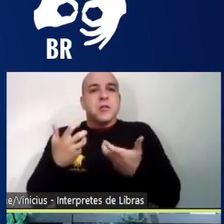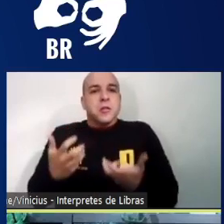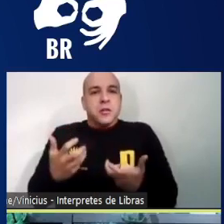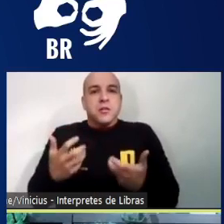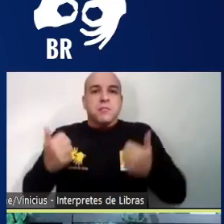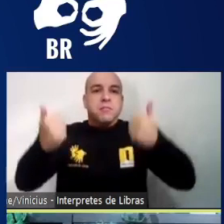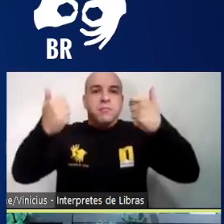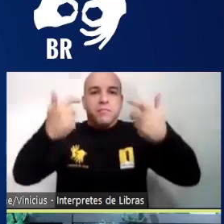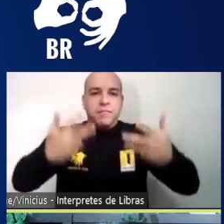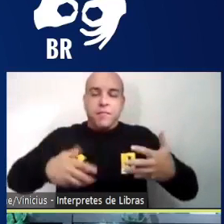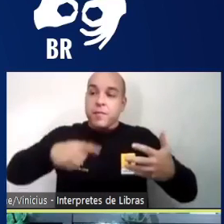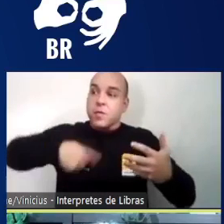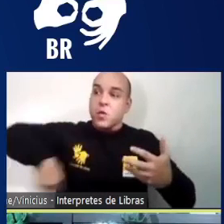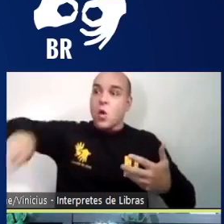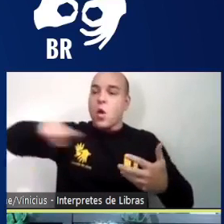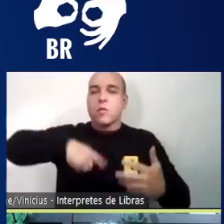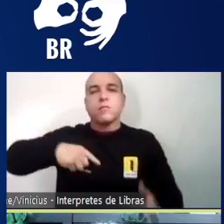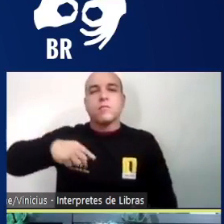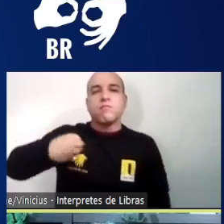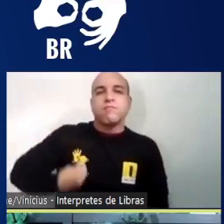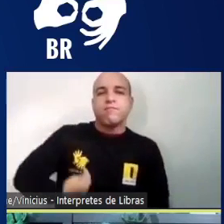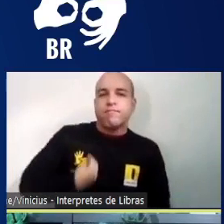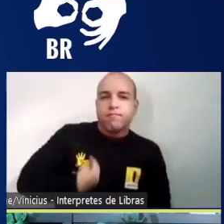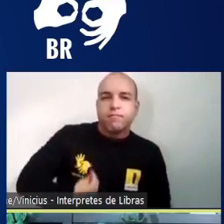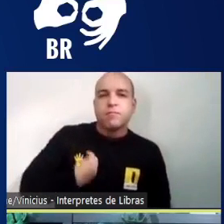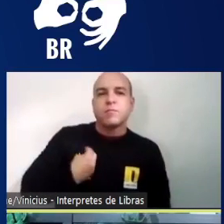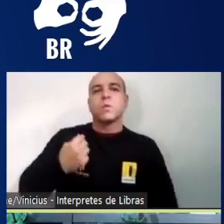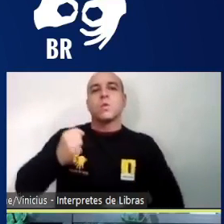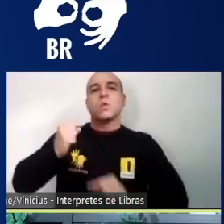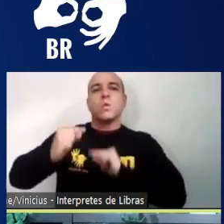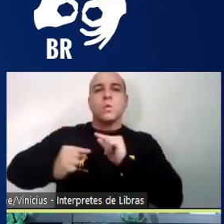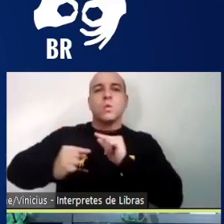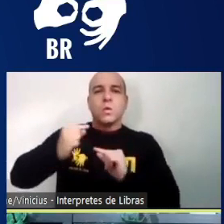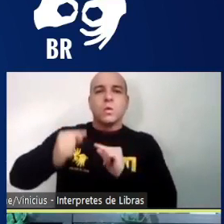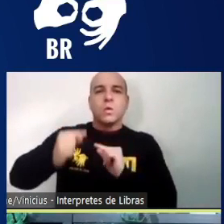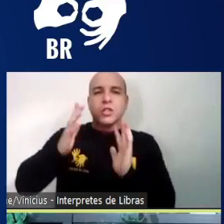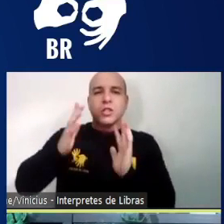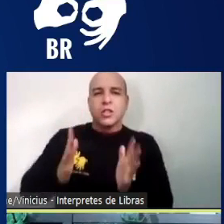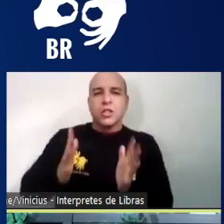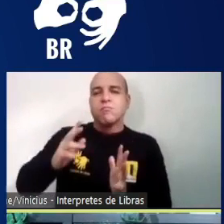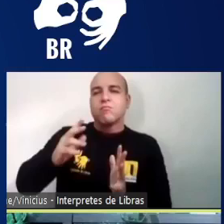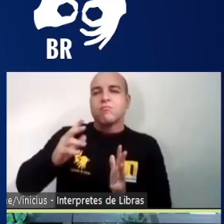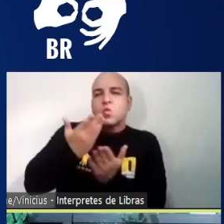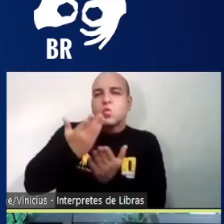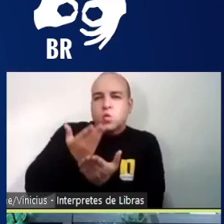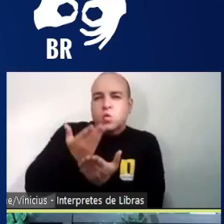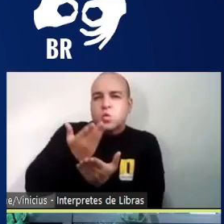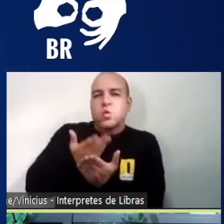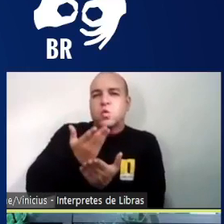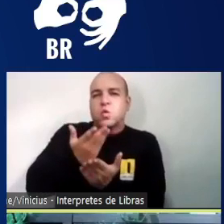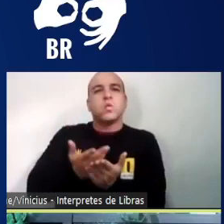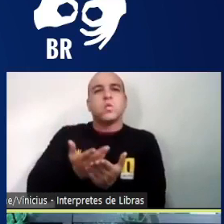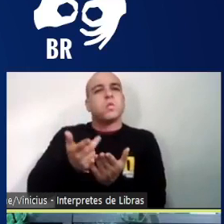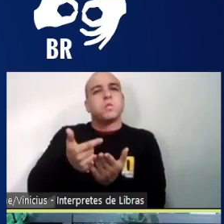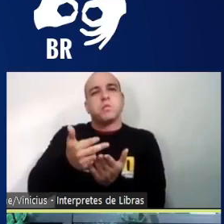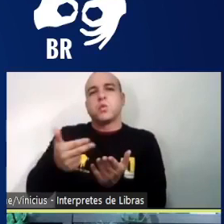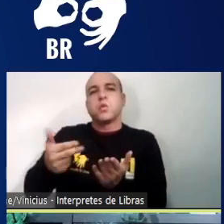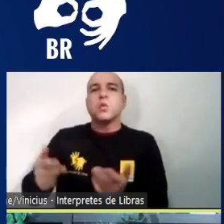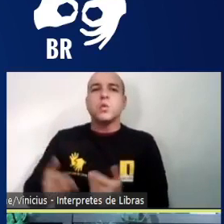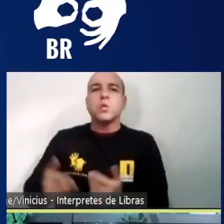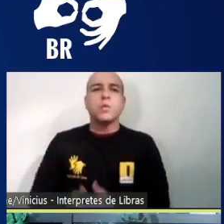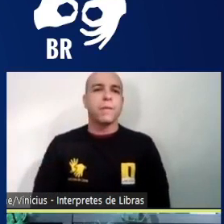nossas vivências, as nossas práticas, né? Essa semana de inclusão muito